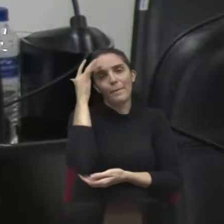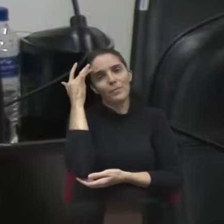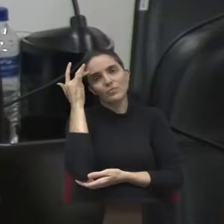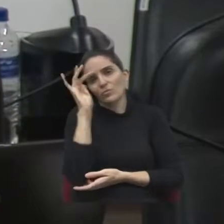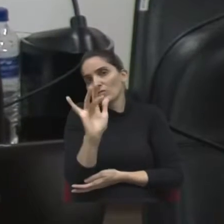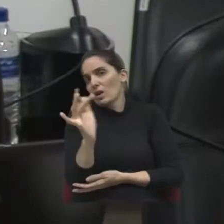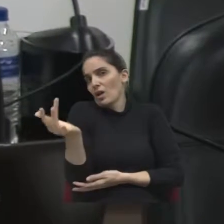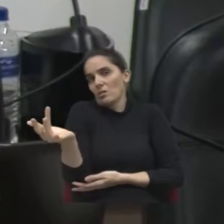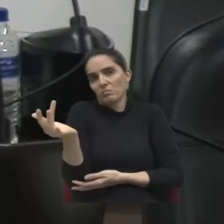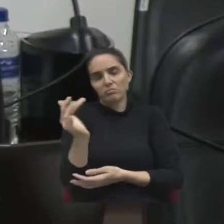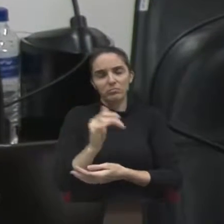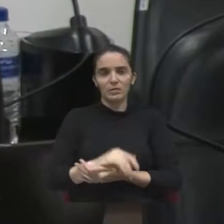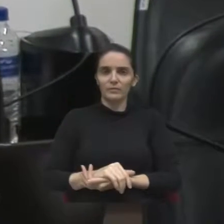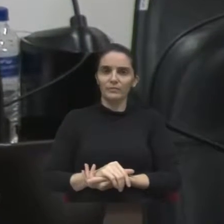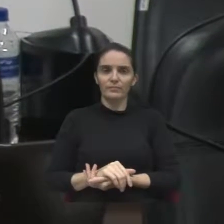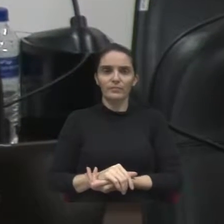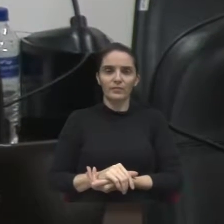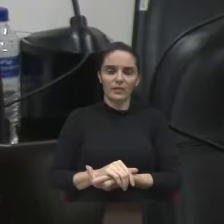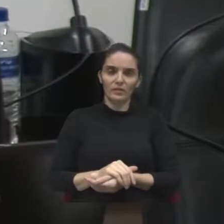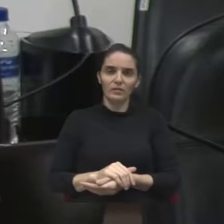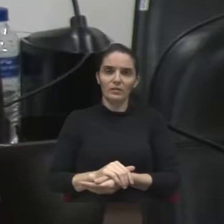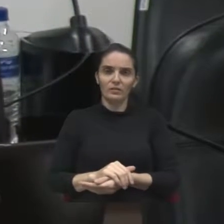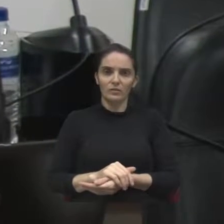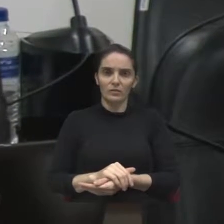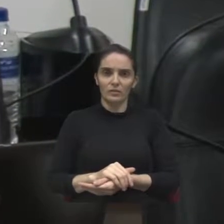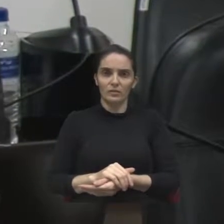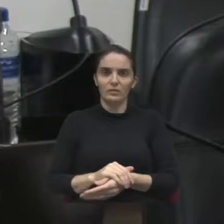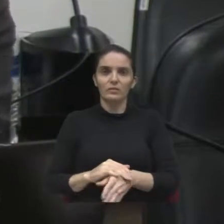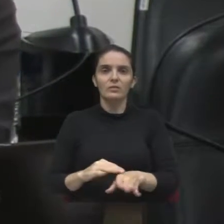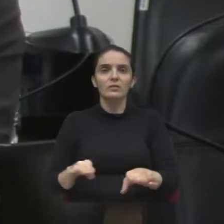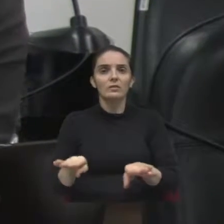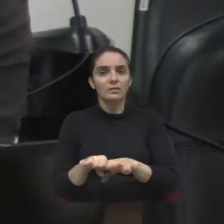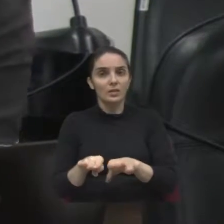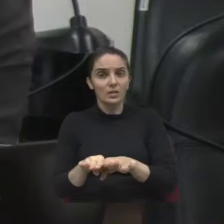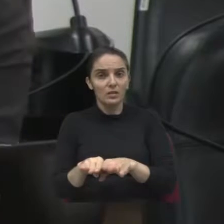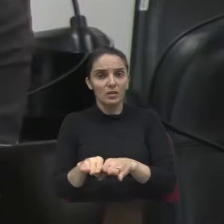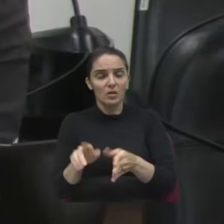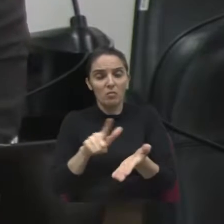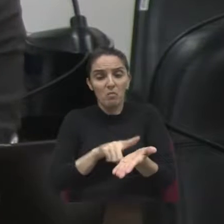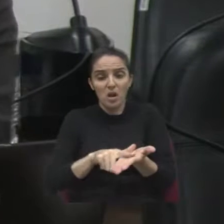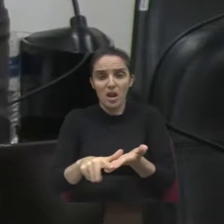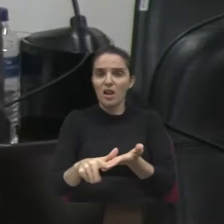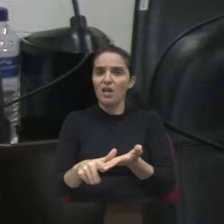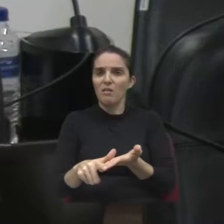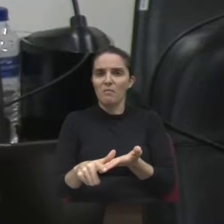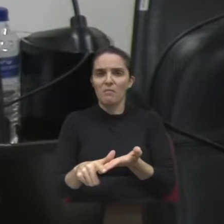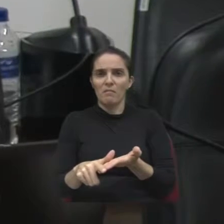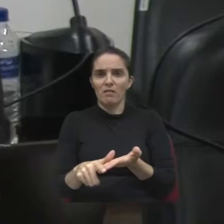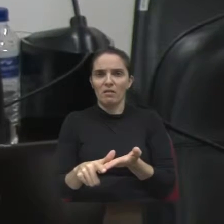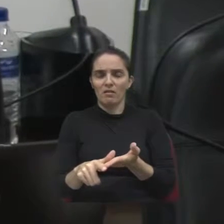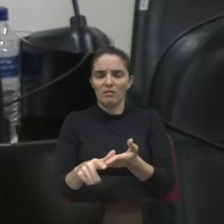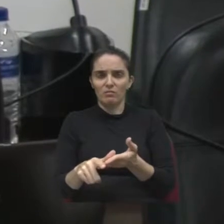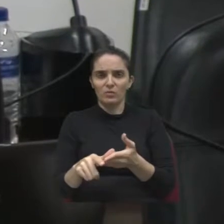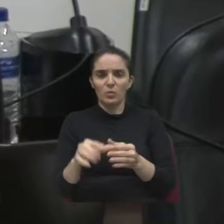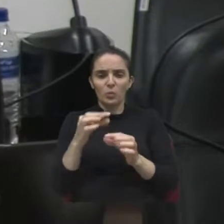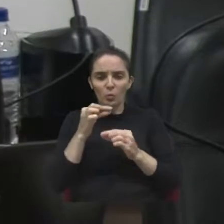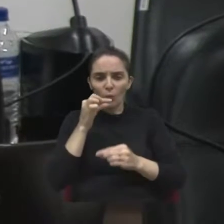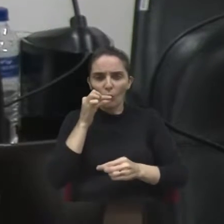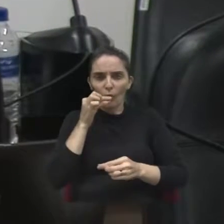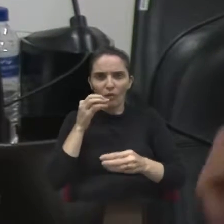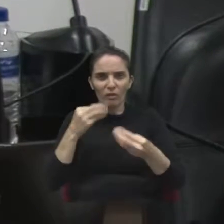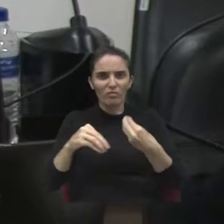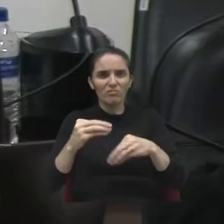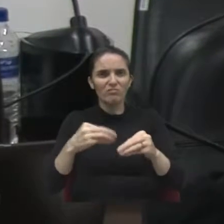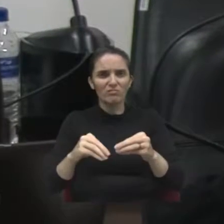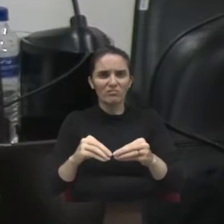o tóxico do produto, é necessário uma ação que é tóxica ao